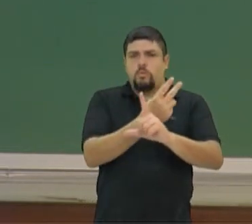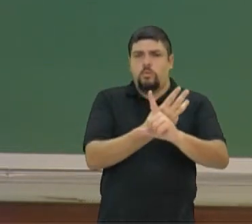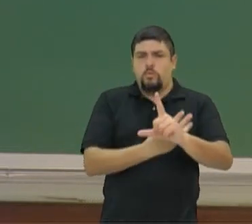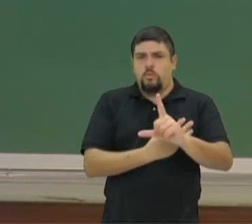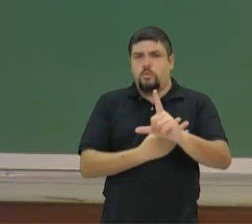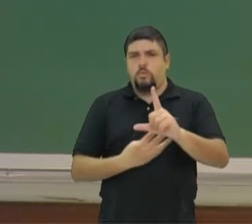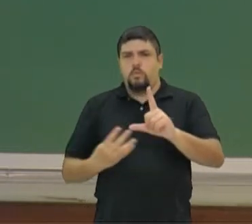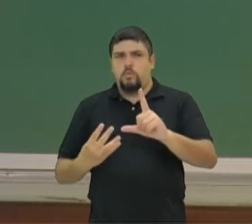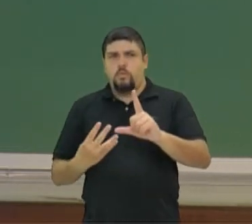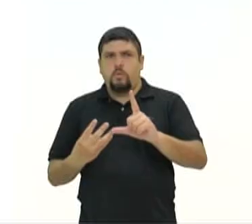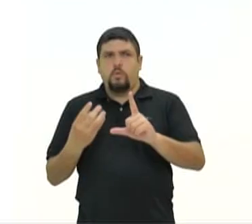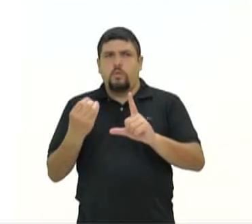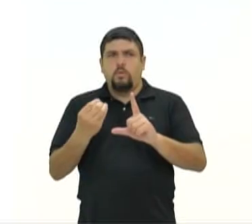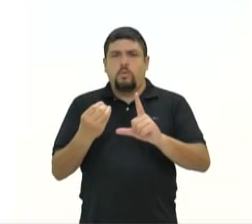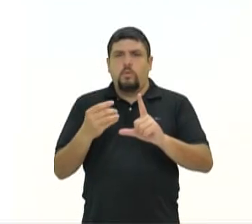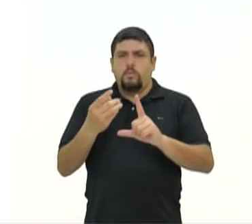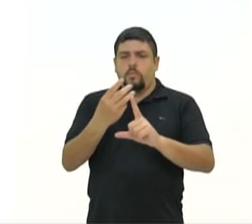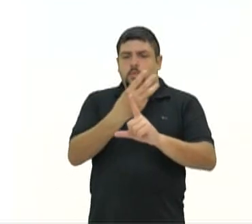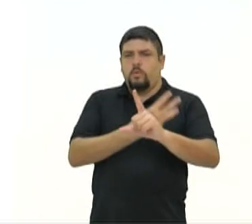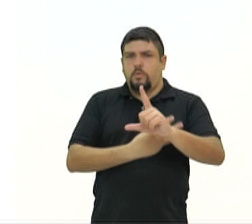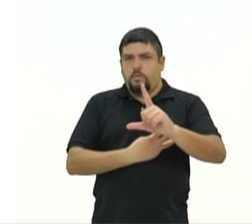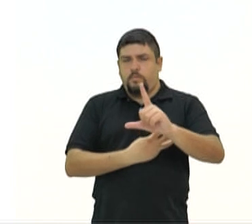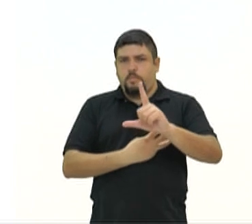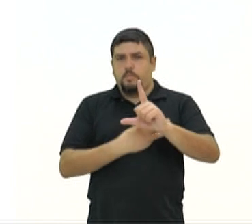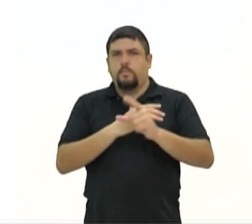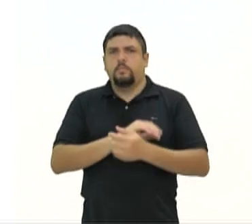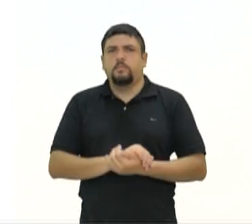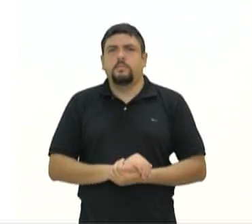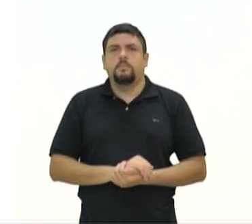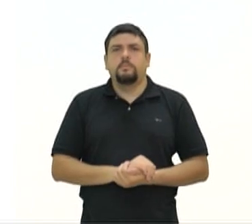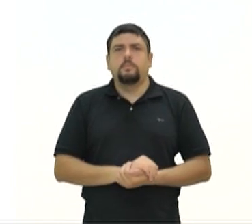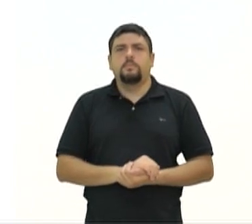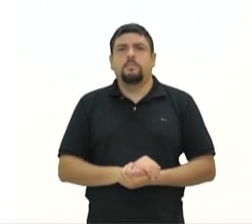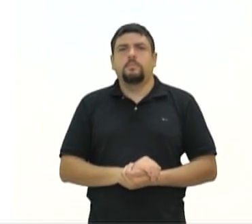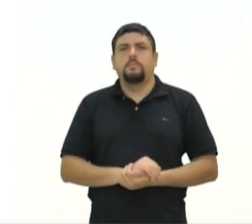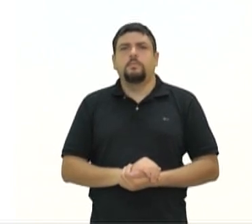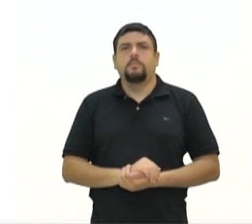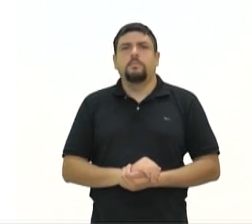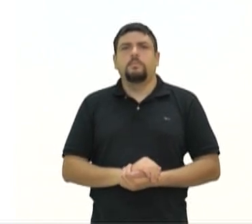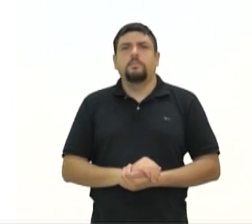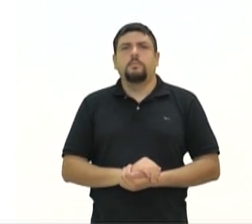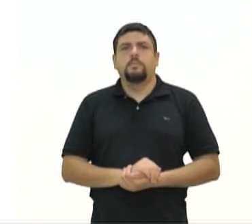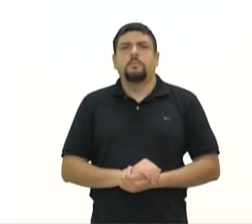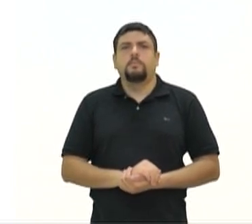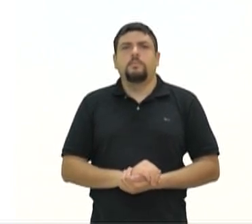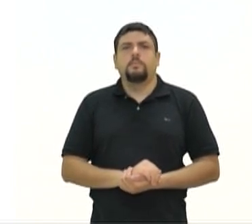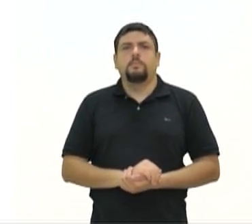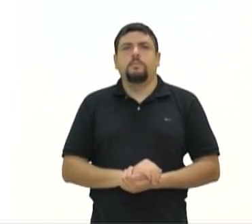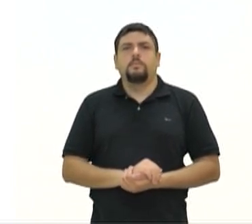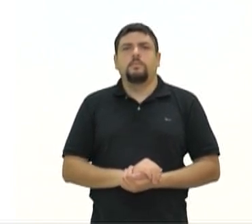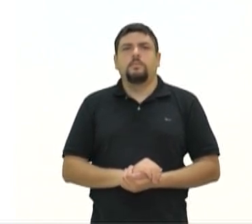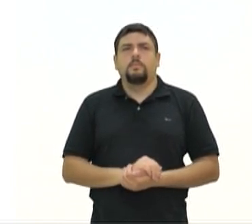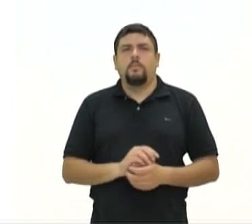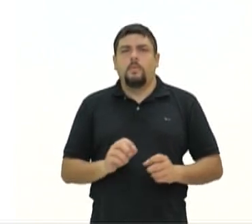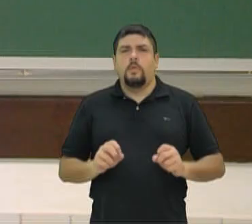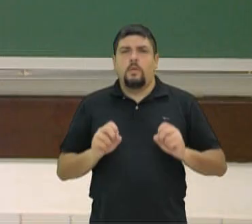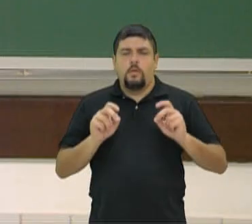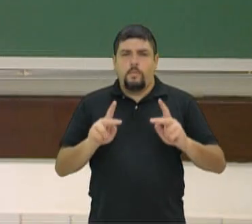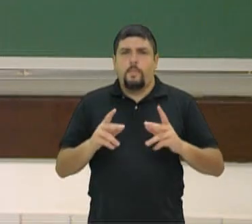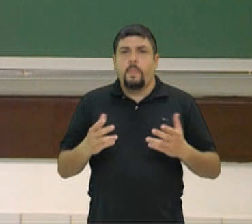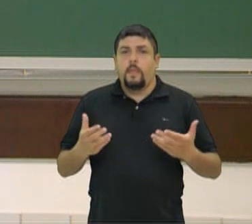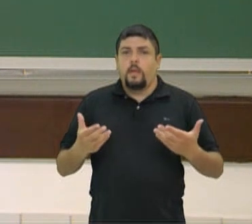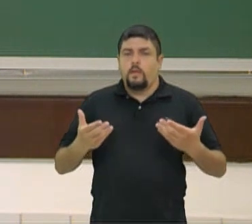Sentido anti-horário. Terceiro quadrante. Perfeito? Vamos lá, turma. Então, eu vou agora